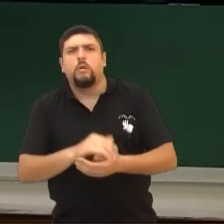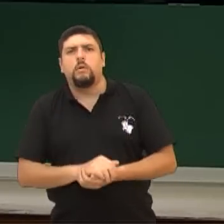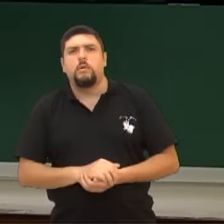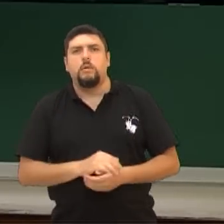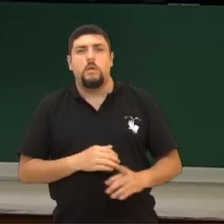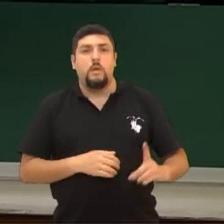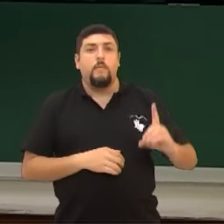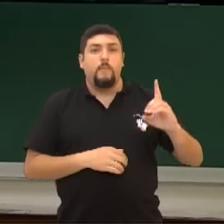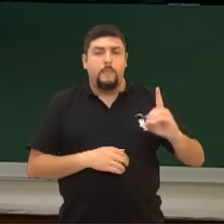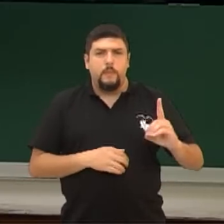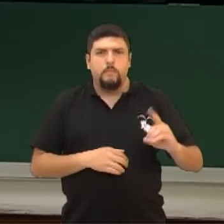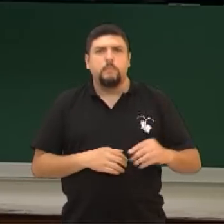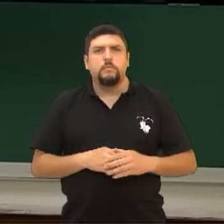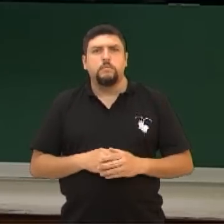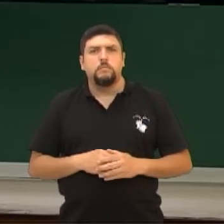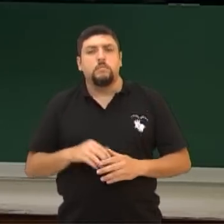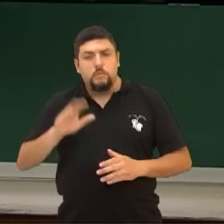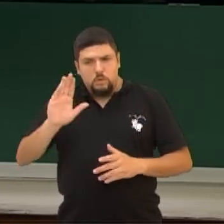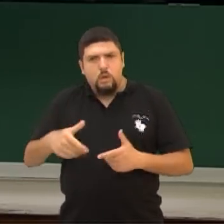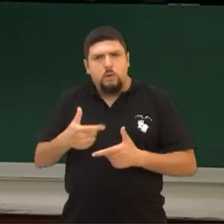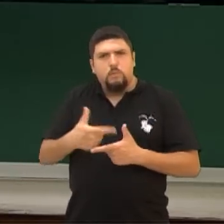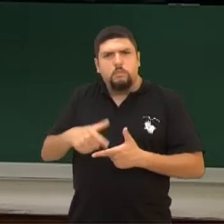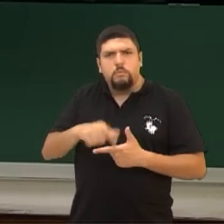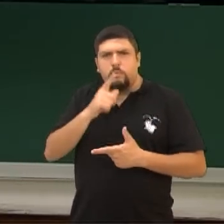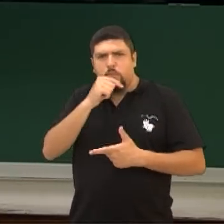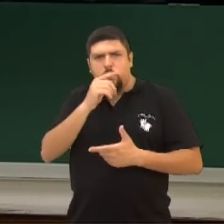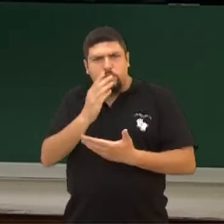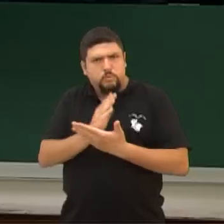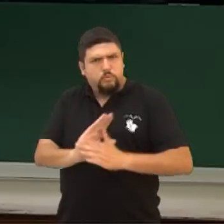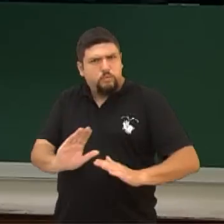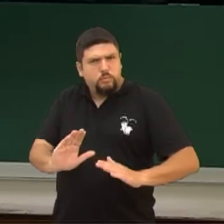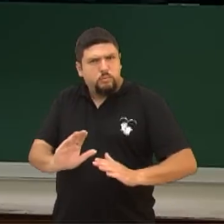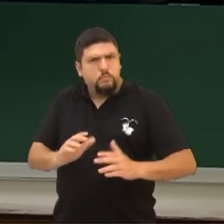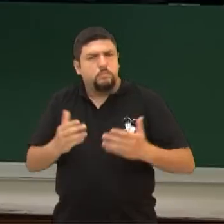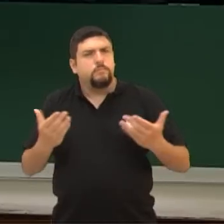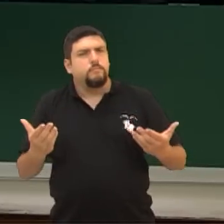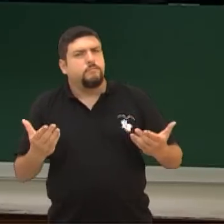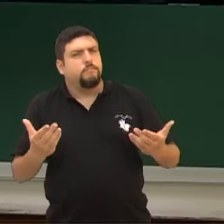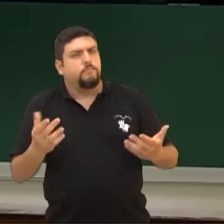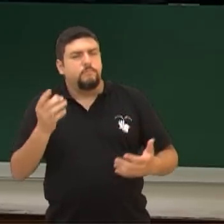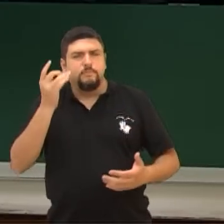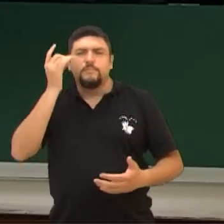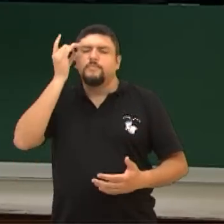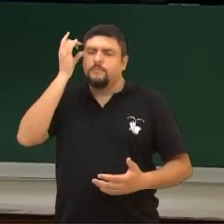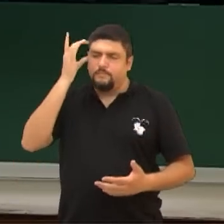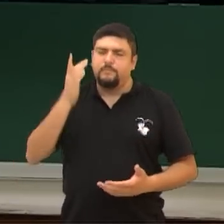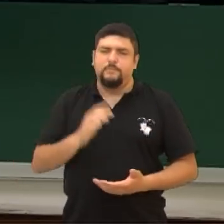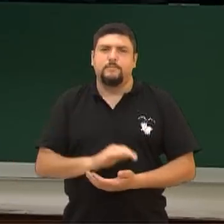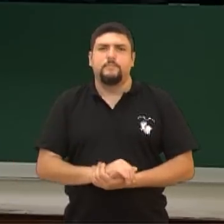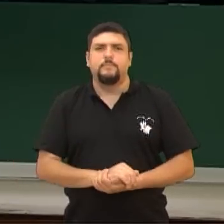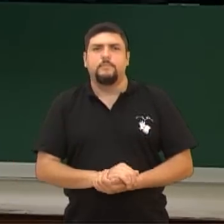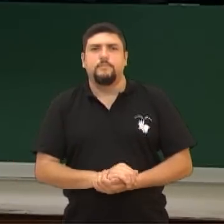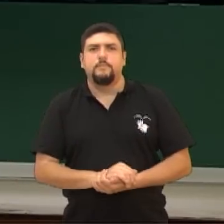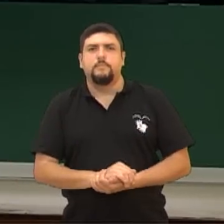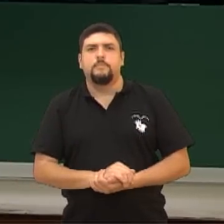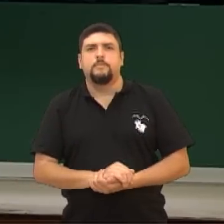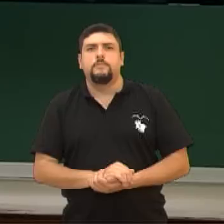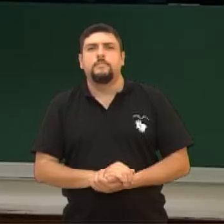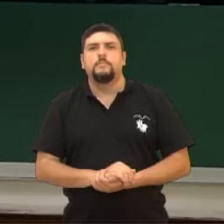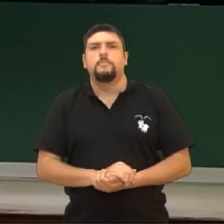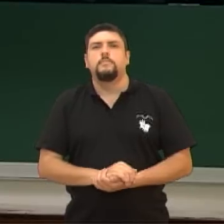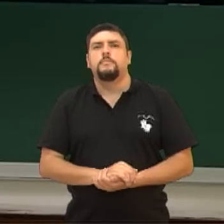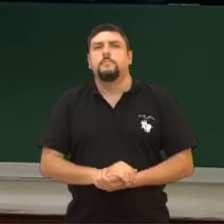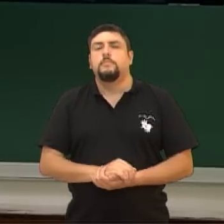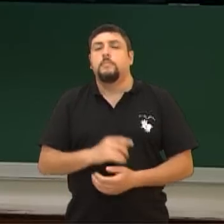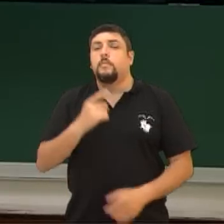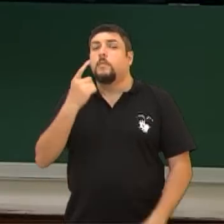Foi resolvido o problema da água no planeta? Tá fácil, né, pessoal? Antes da resposta, eu quero chamar sua